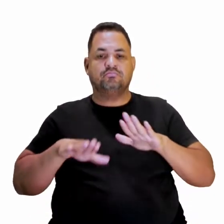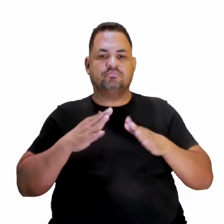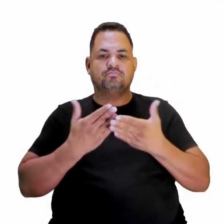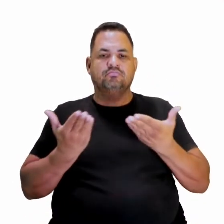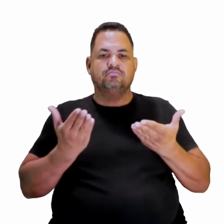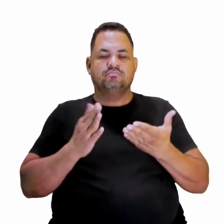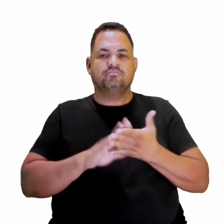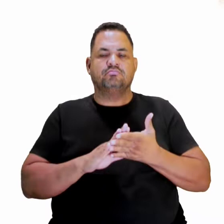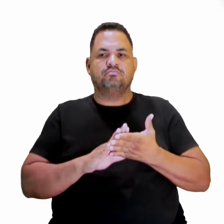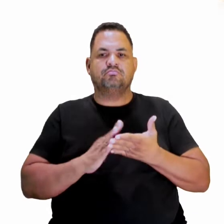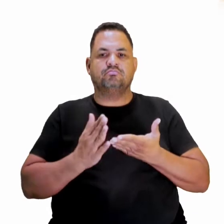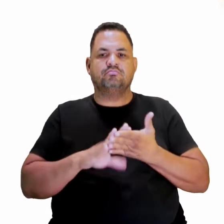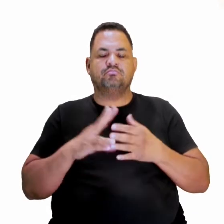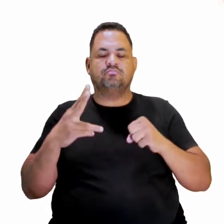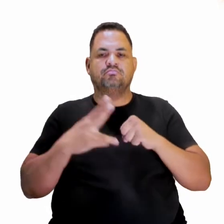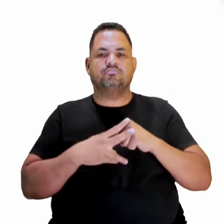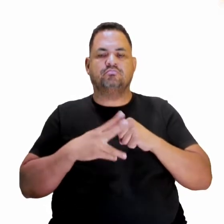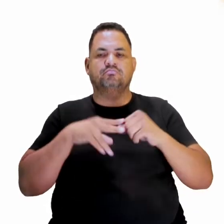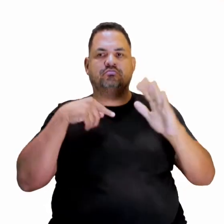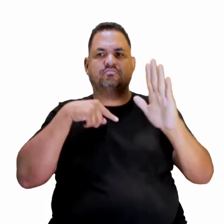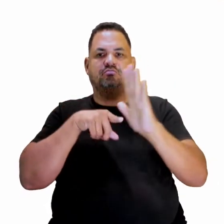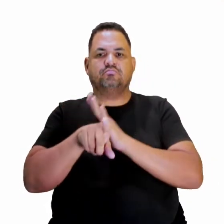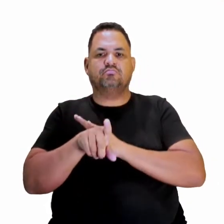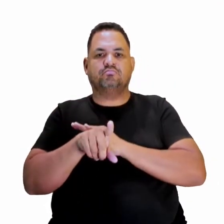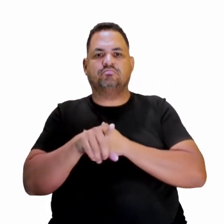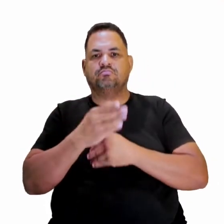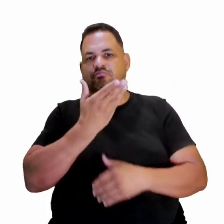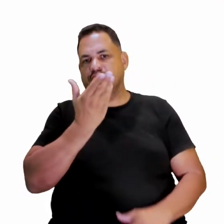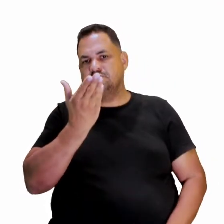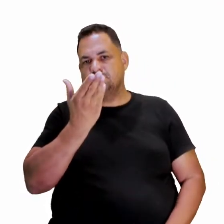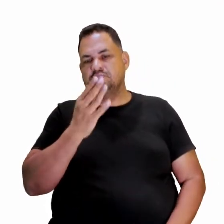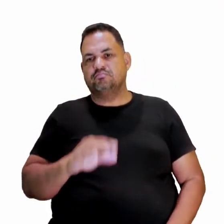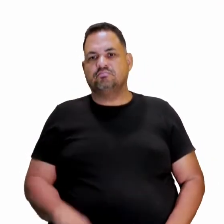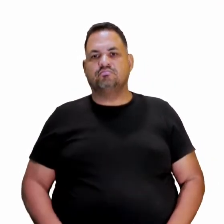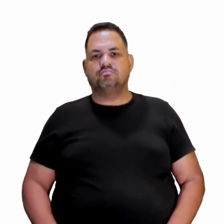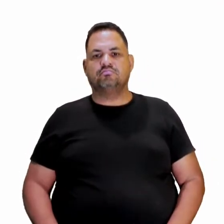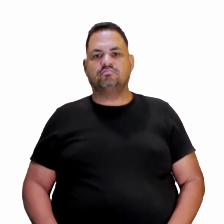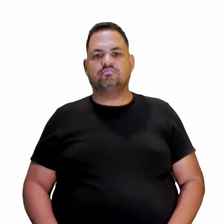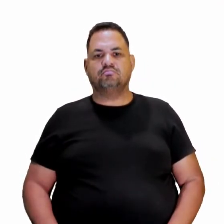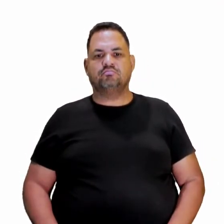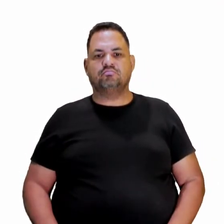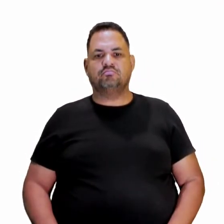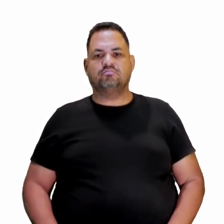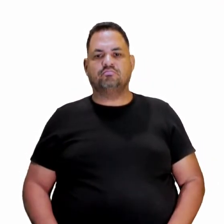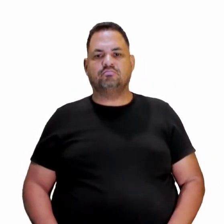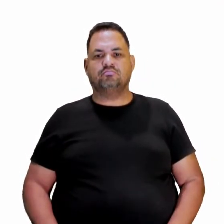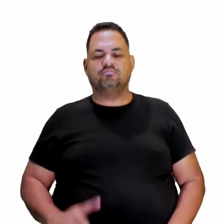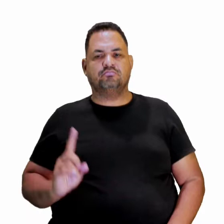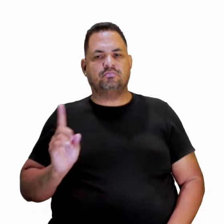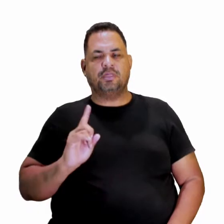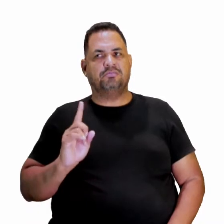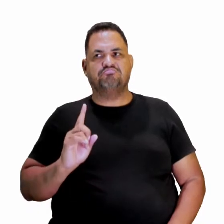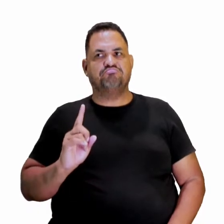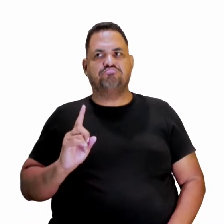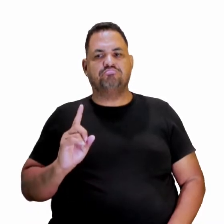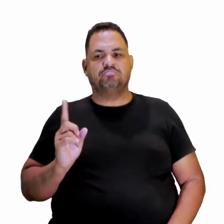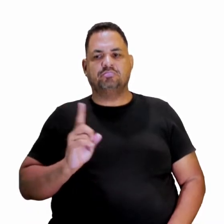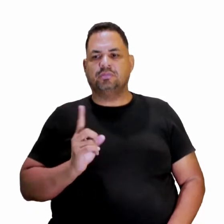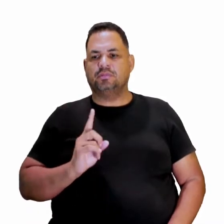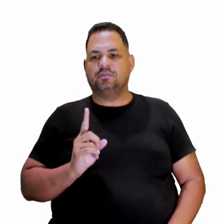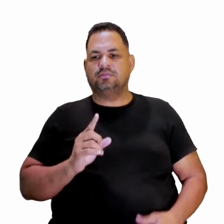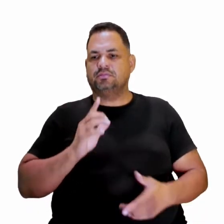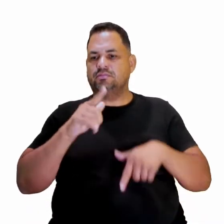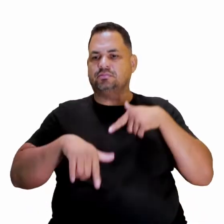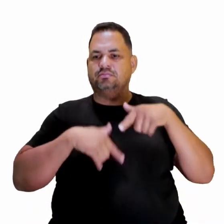acordo com o verbo da pergunta. Se o verbo é work, então aqui no I didn't vai ser não, eu não trabalhei. Aí a